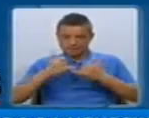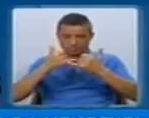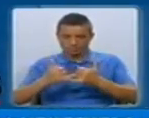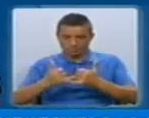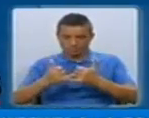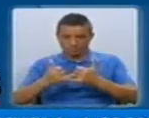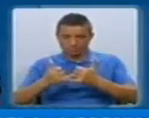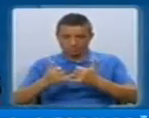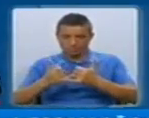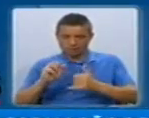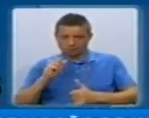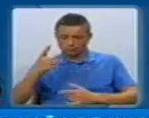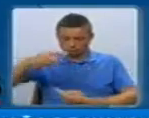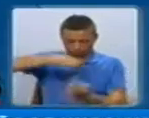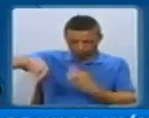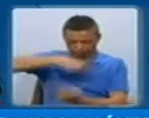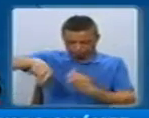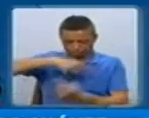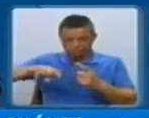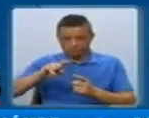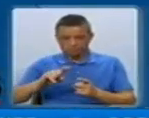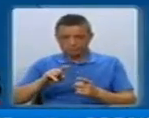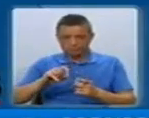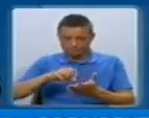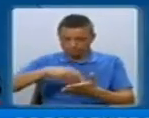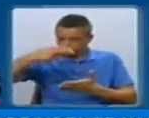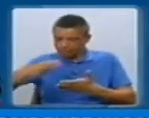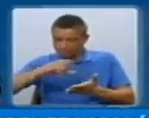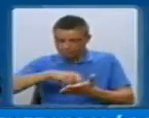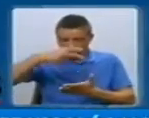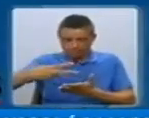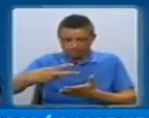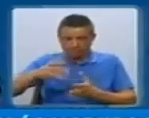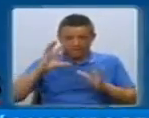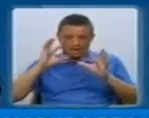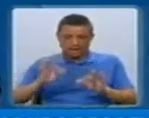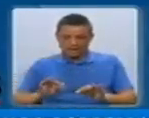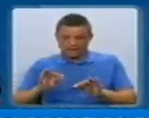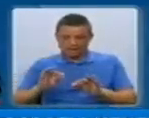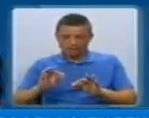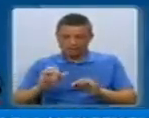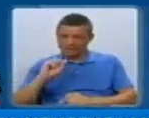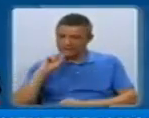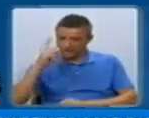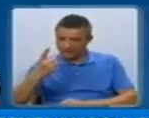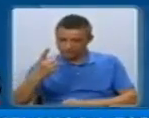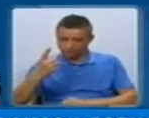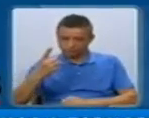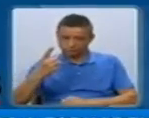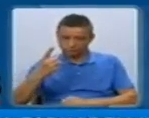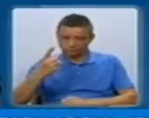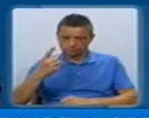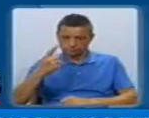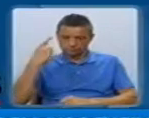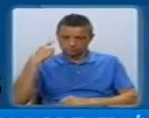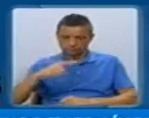carrossel a grandes velocidades em que os seus tripulantes são expulsos. Acontece exatamente a mesma coisa em jatos bipolares. E esses jatos bipolares são